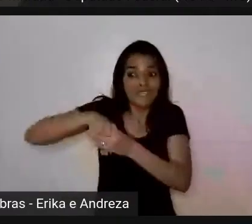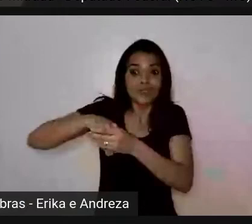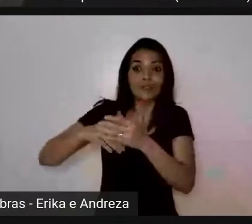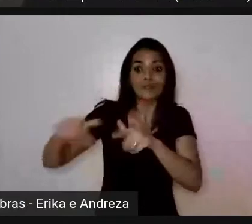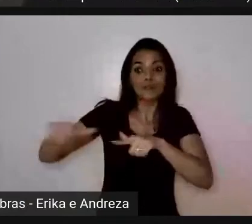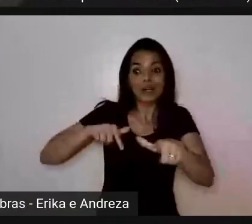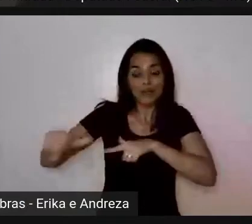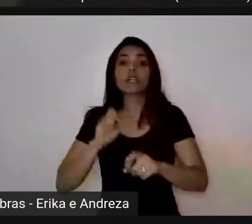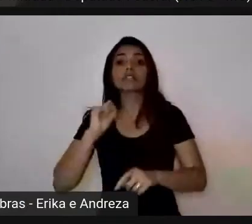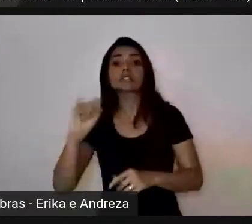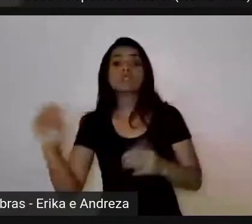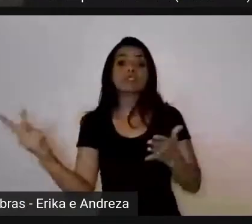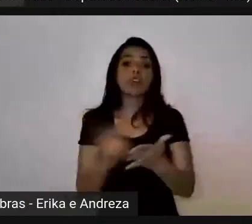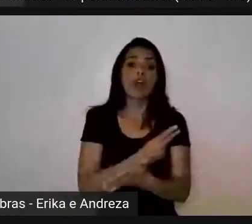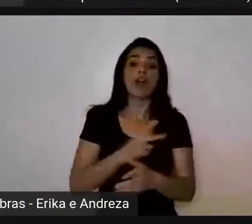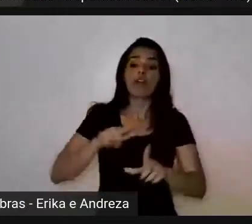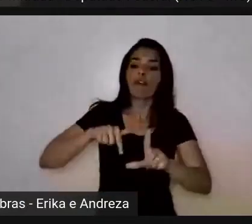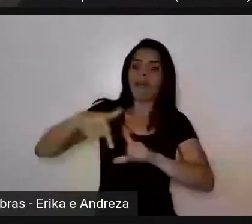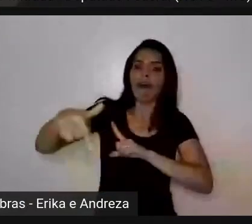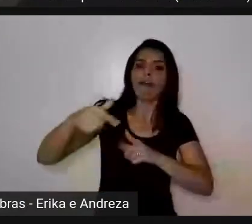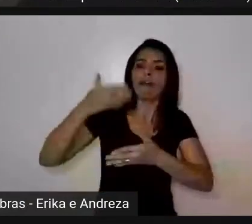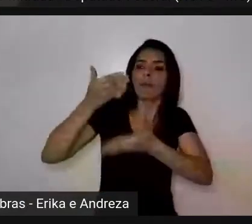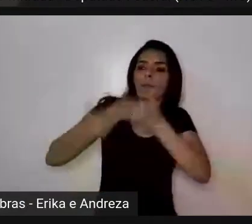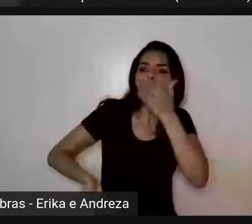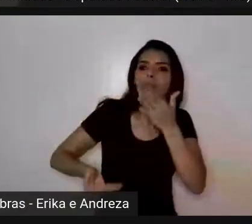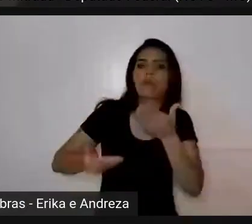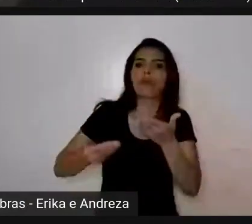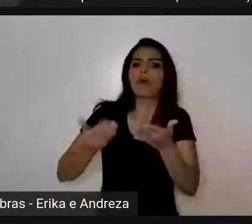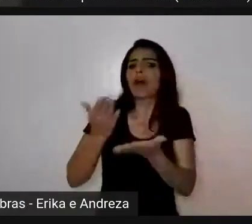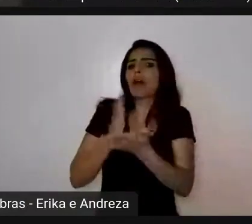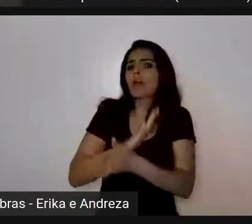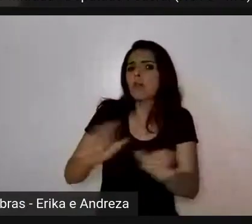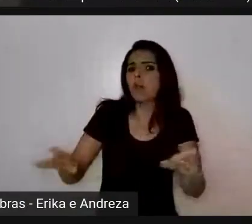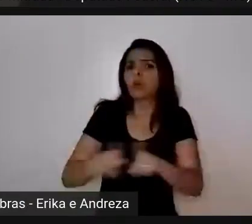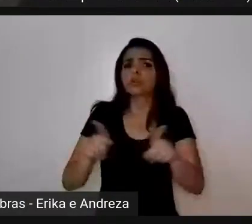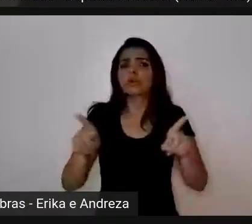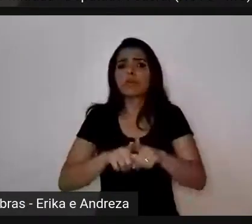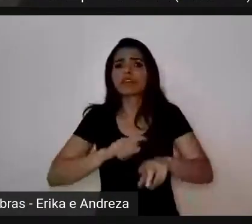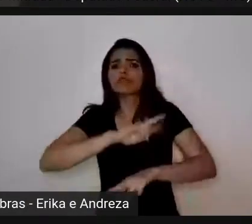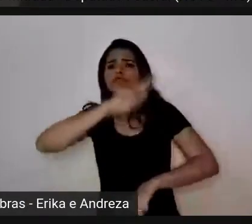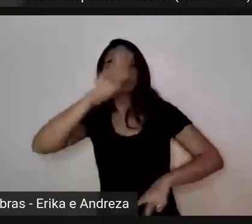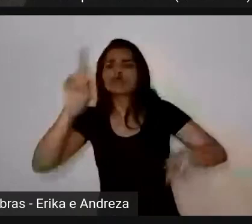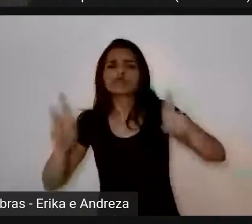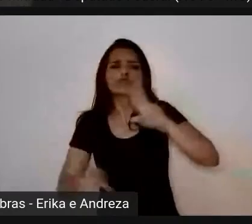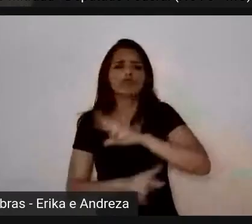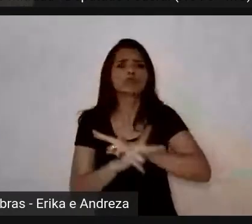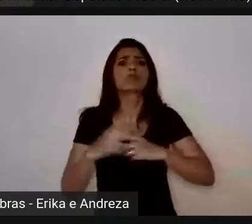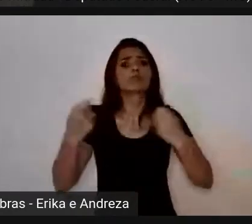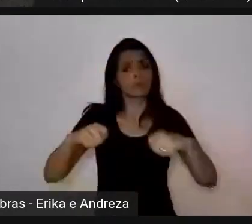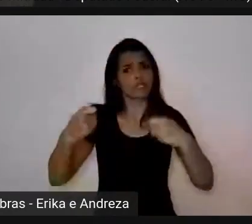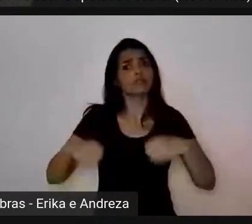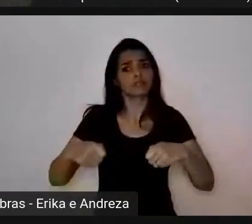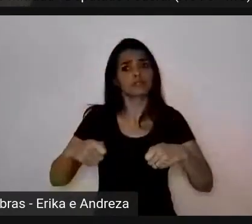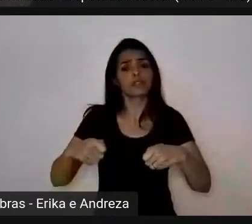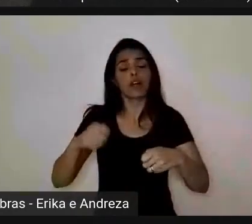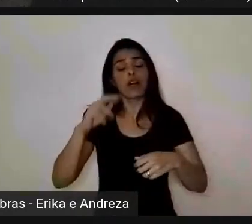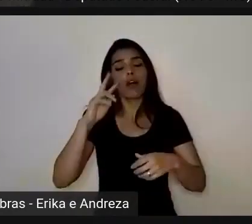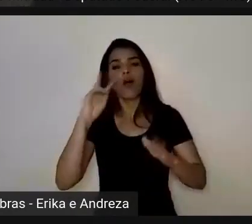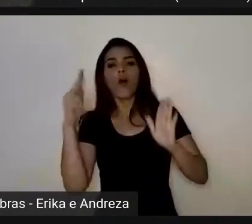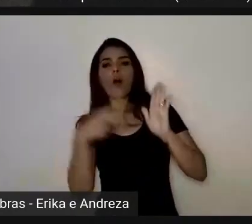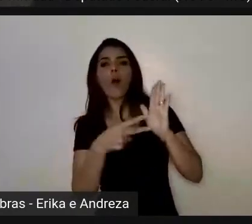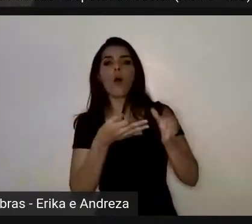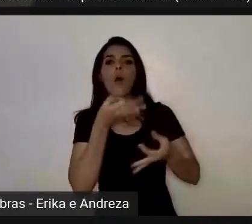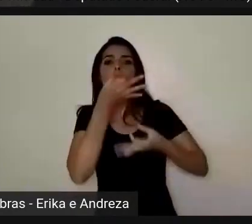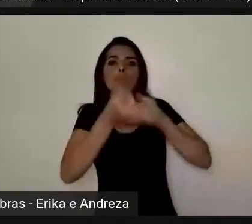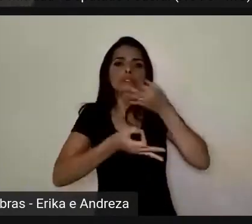demográfica, como automatização de determinados processos. Então, não acho que a